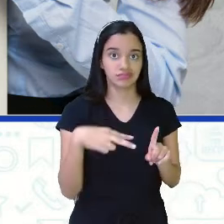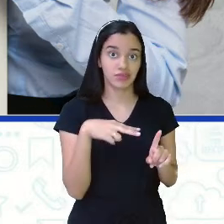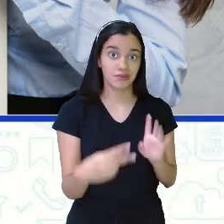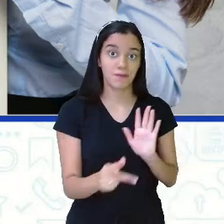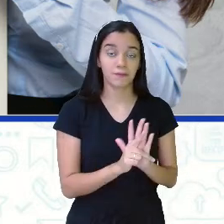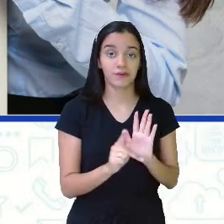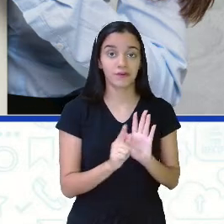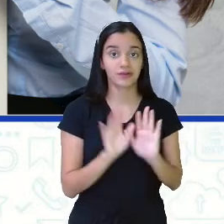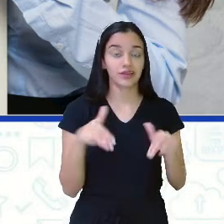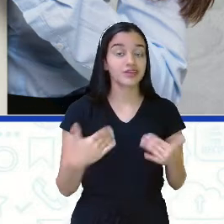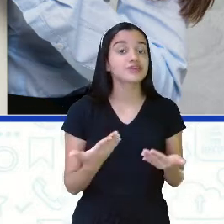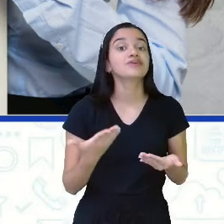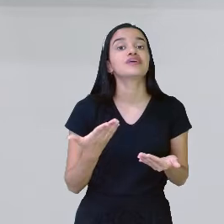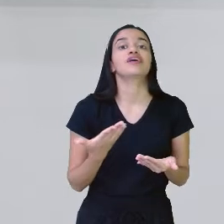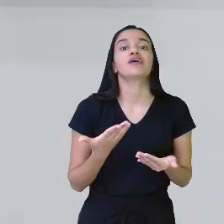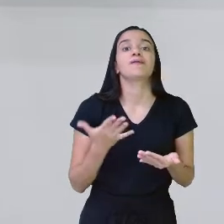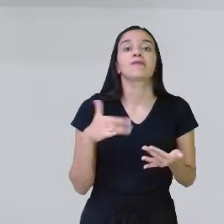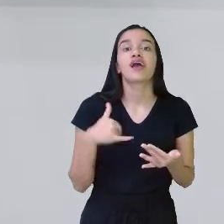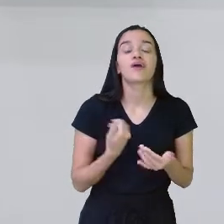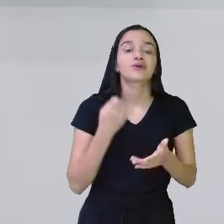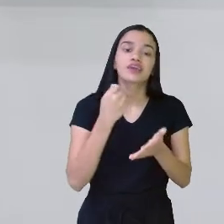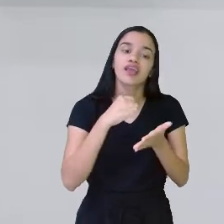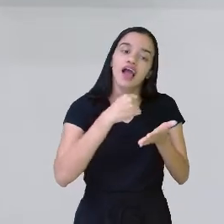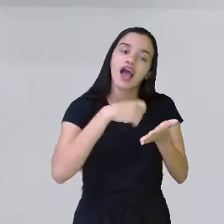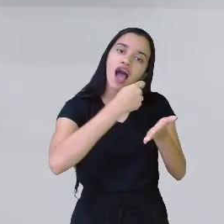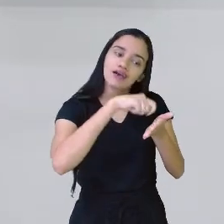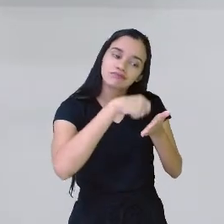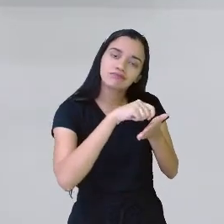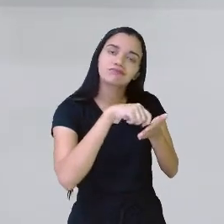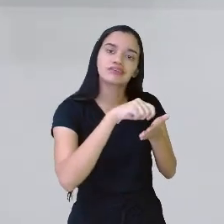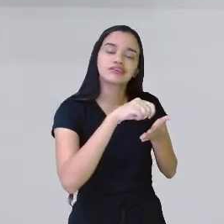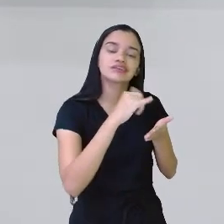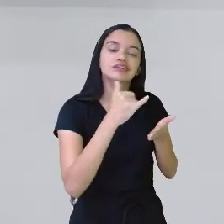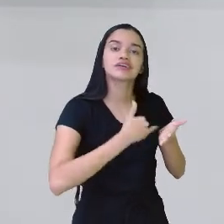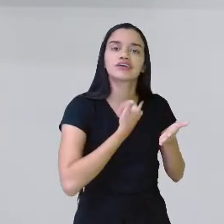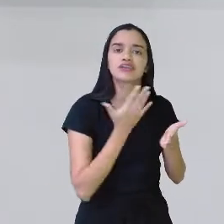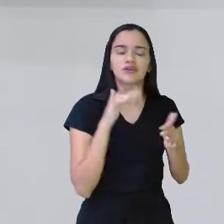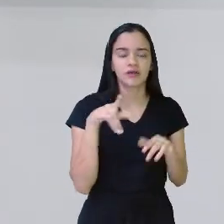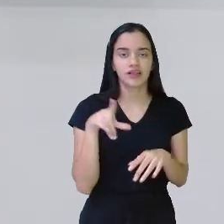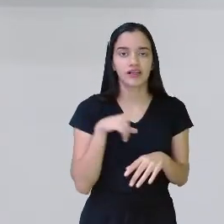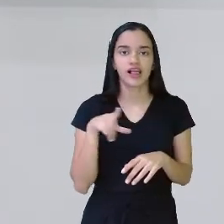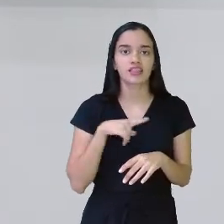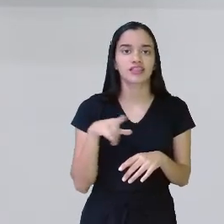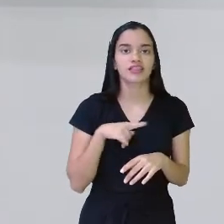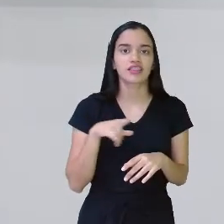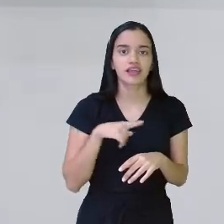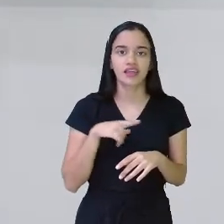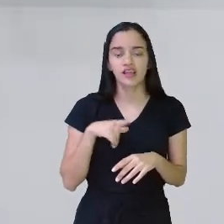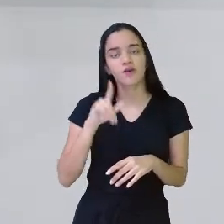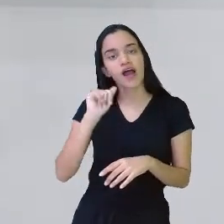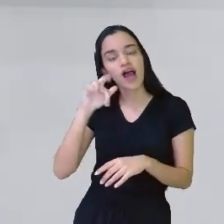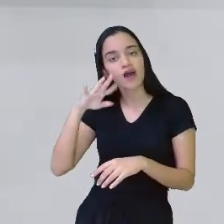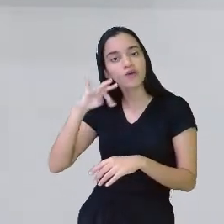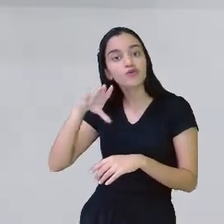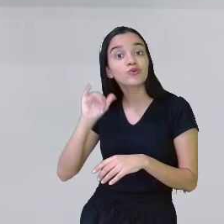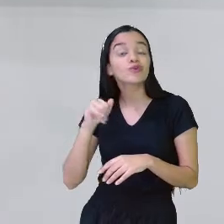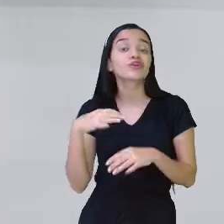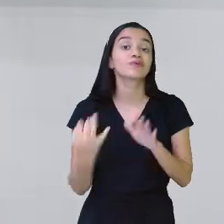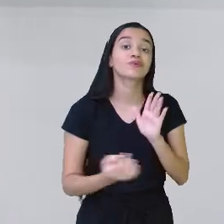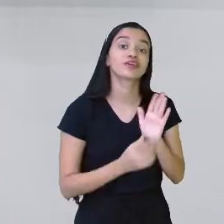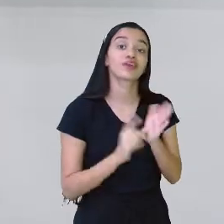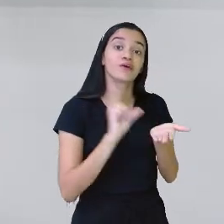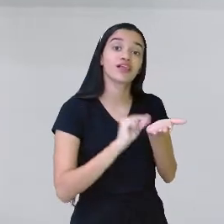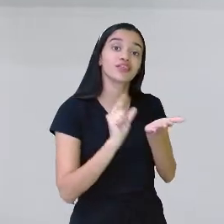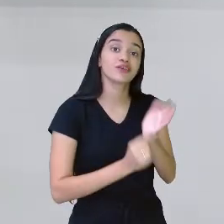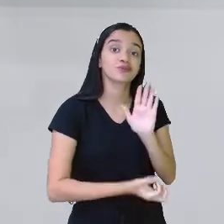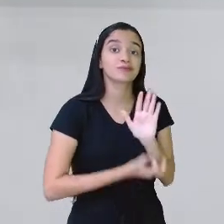vista. Geralmente são assinados pelo autor. Então, a gente tem uma autoria. Por quê? Porque é um artigo de